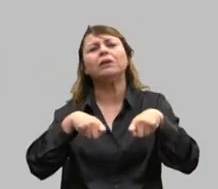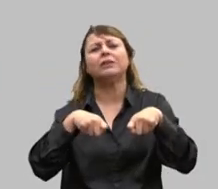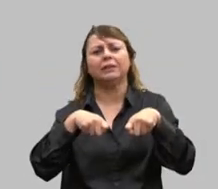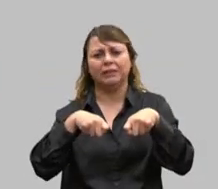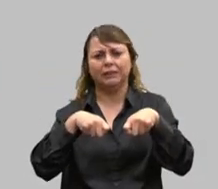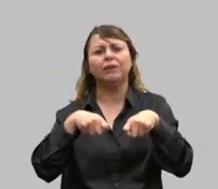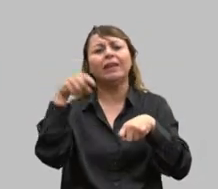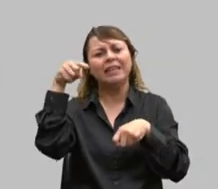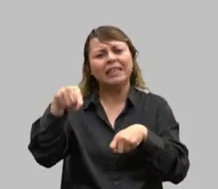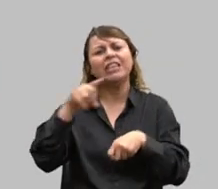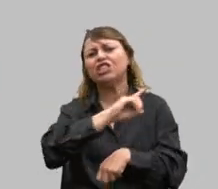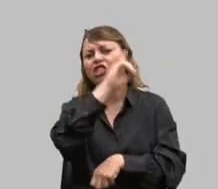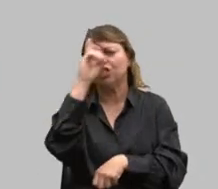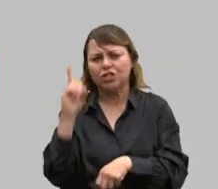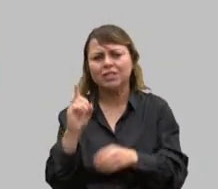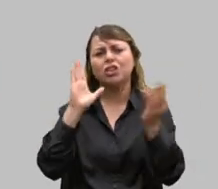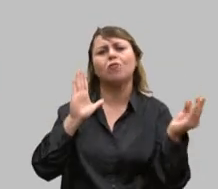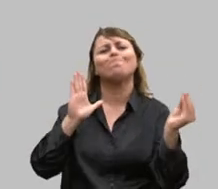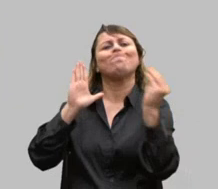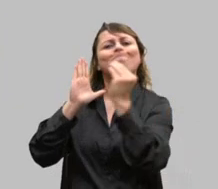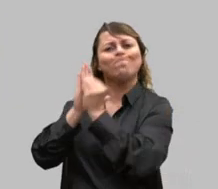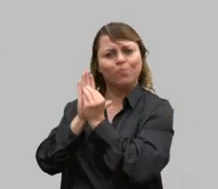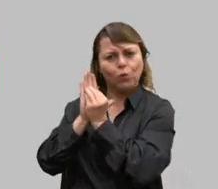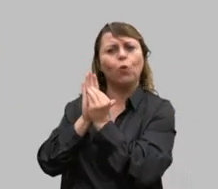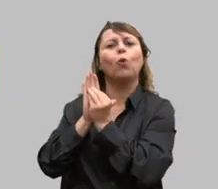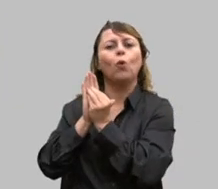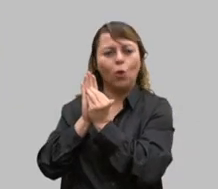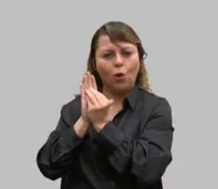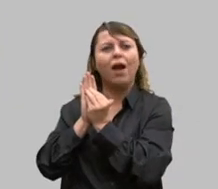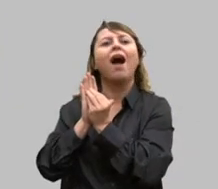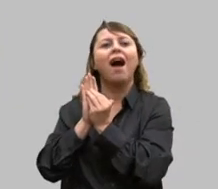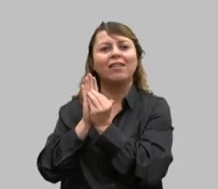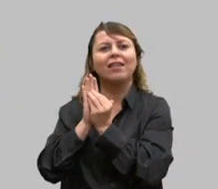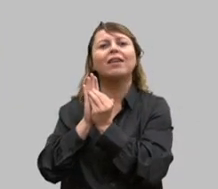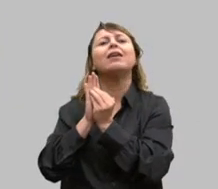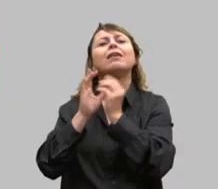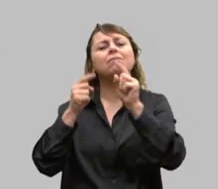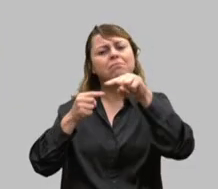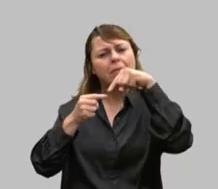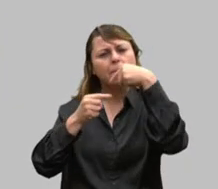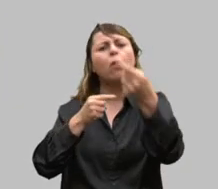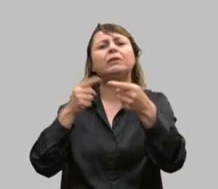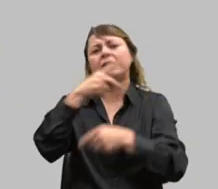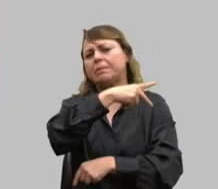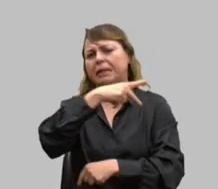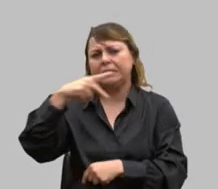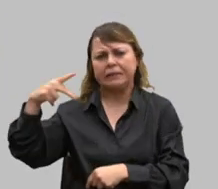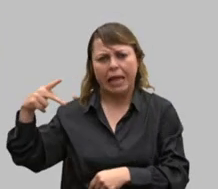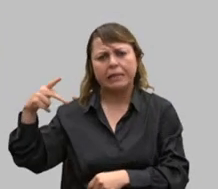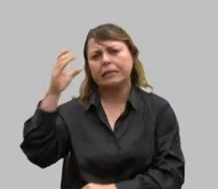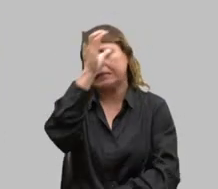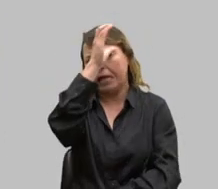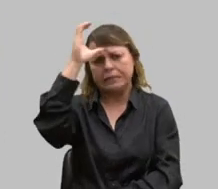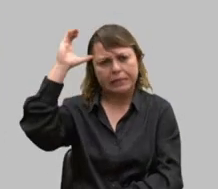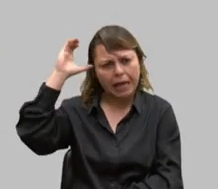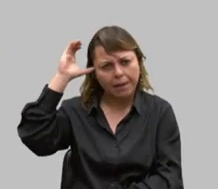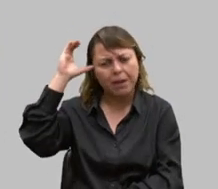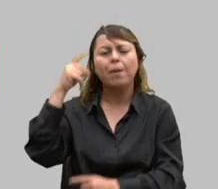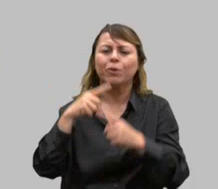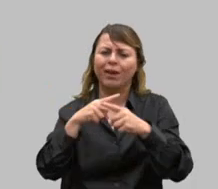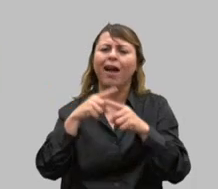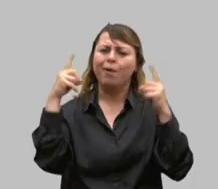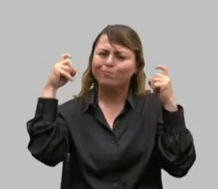essa data seja colocada pós as presidências das câmaras porque é uma dificuldade